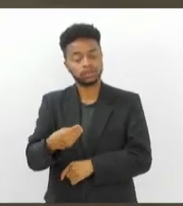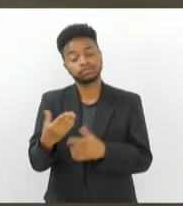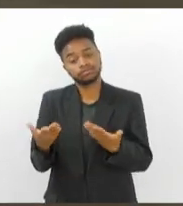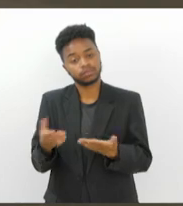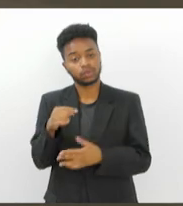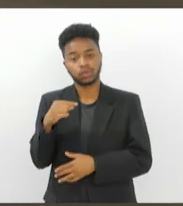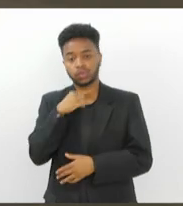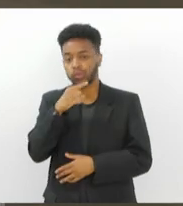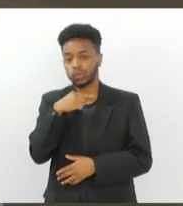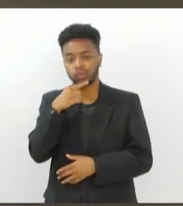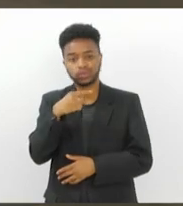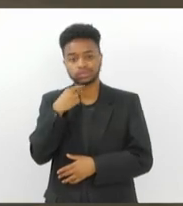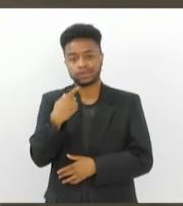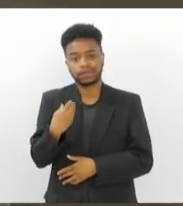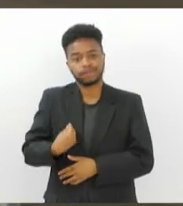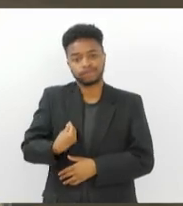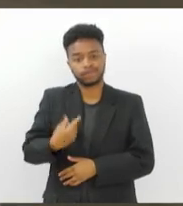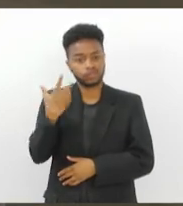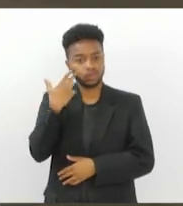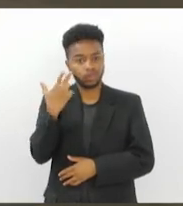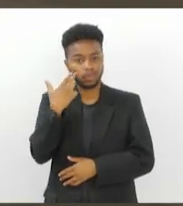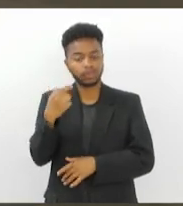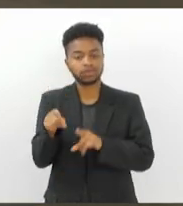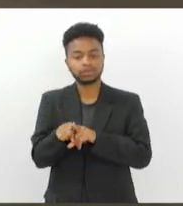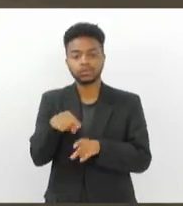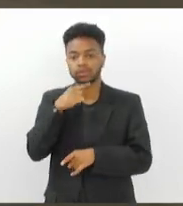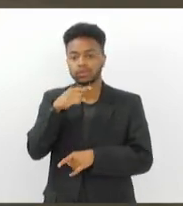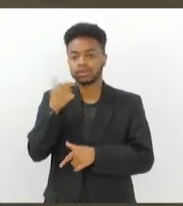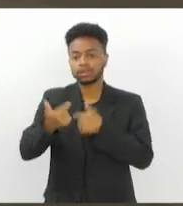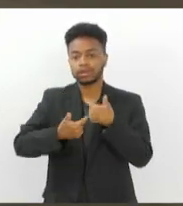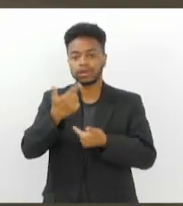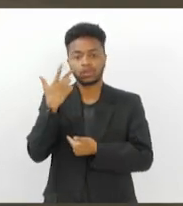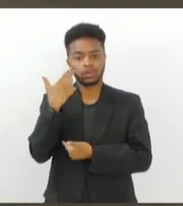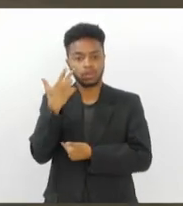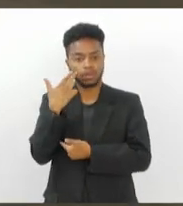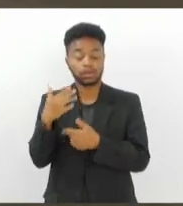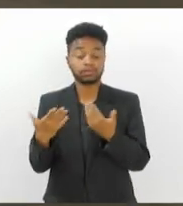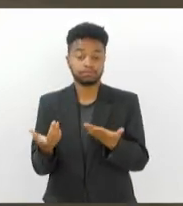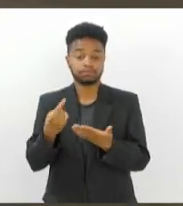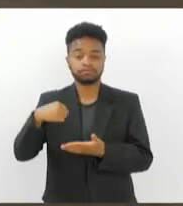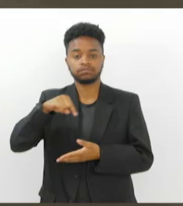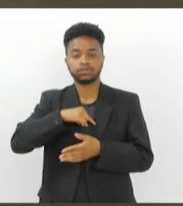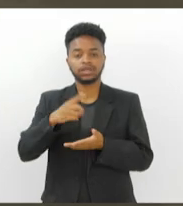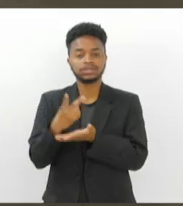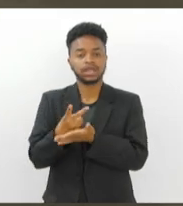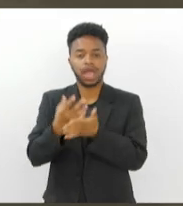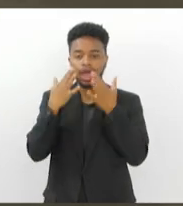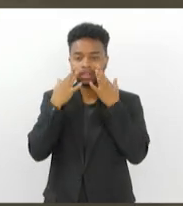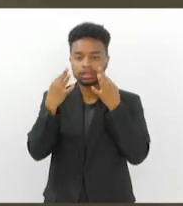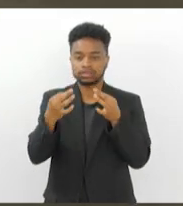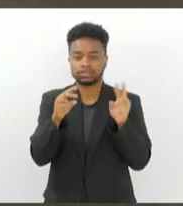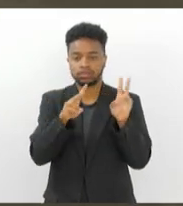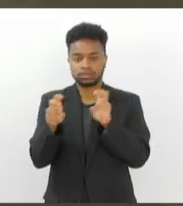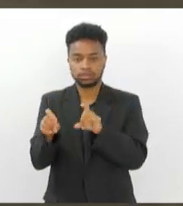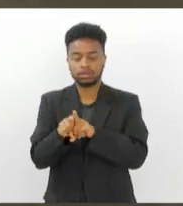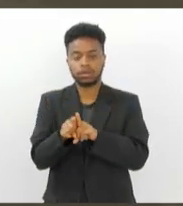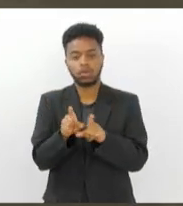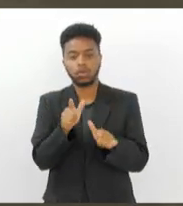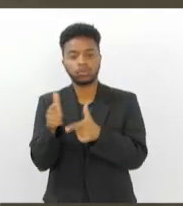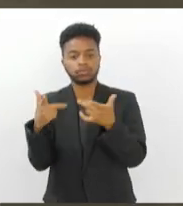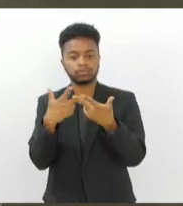impossibilitado de ter uma vida normal e de ter um trabalho normal então a gente tá muito atento nessa questão outra questão também